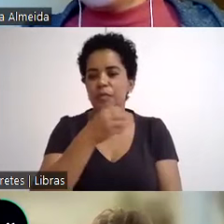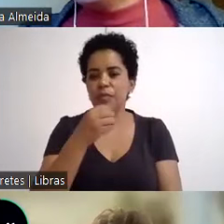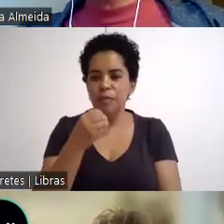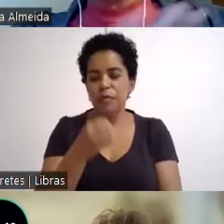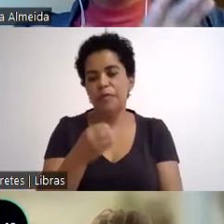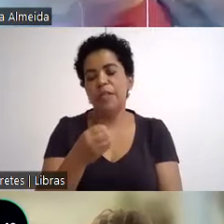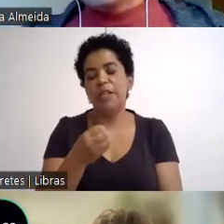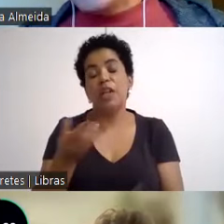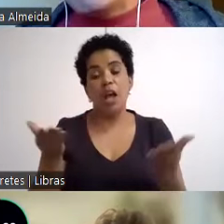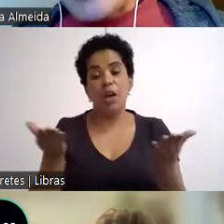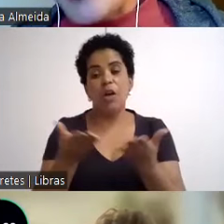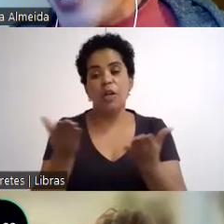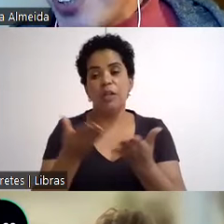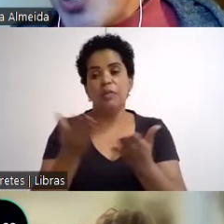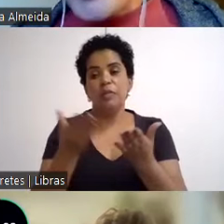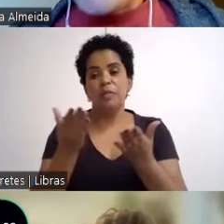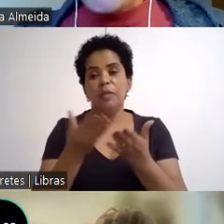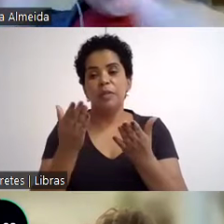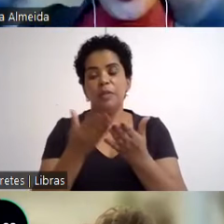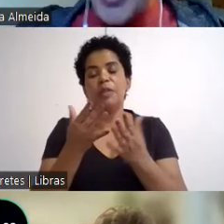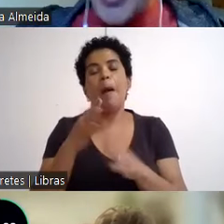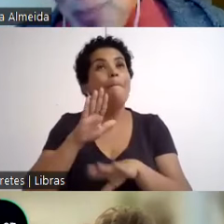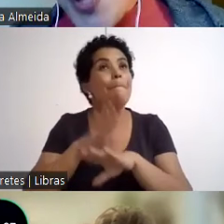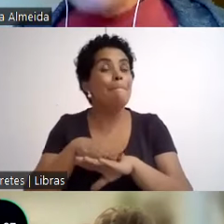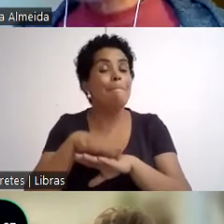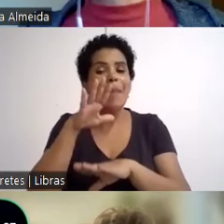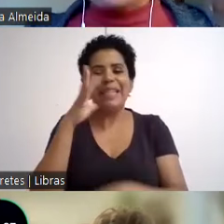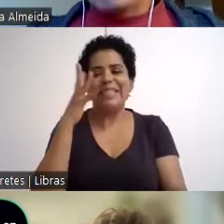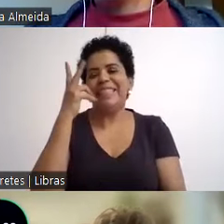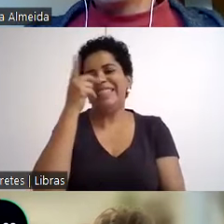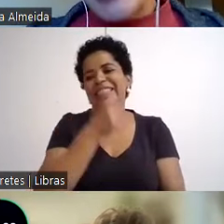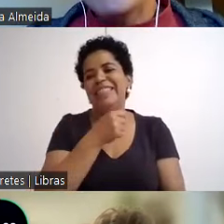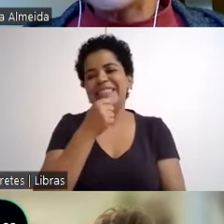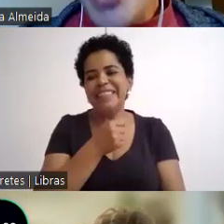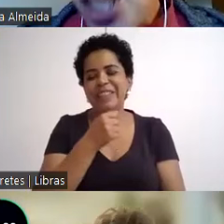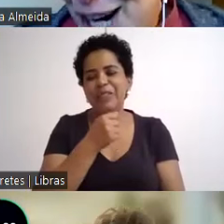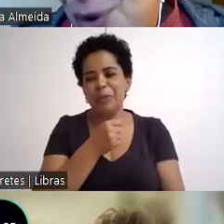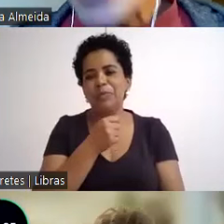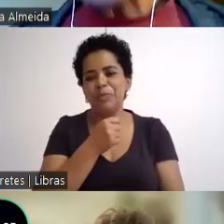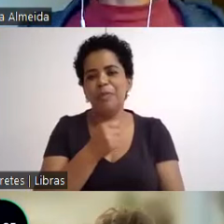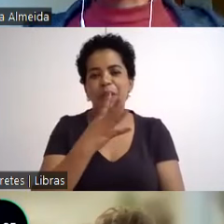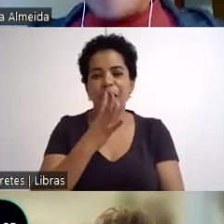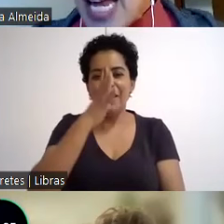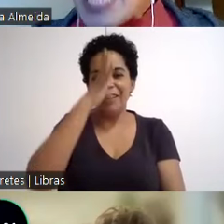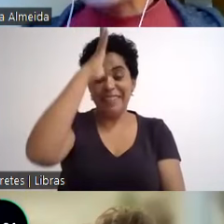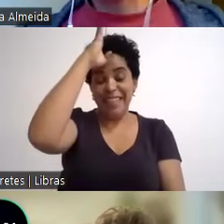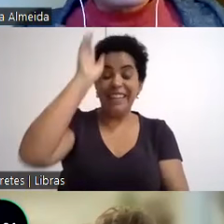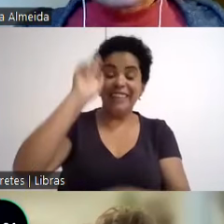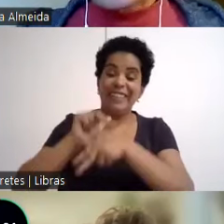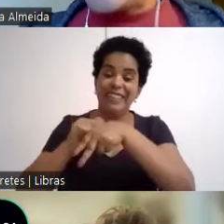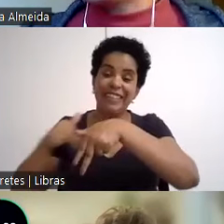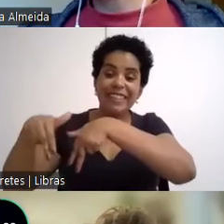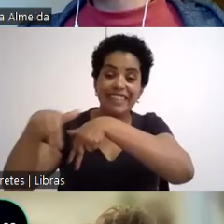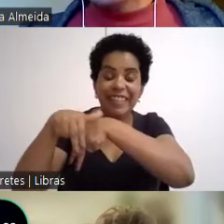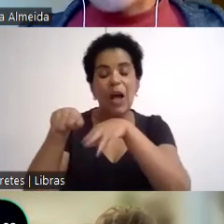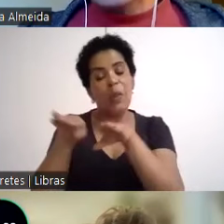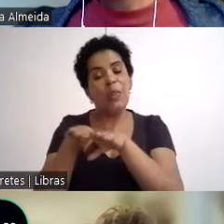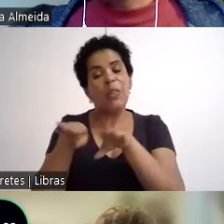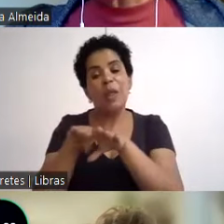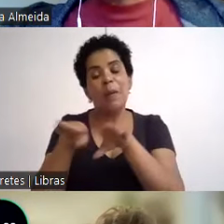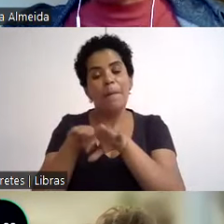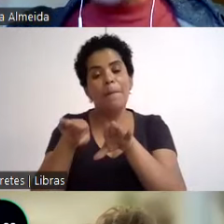esse ano, dizem que foi o galo mais lindo de todos os tempos, que foi o Galo Ancestral, que também, em todas as edições,